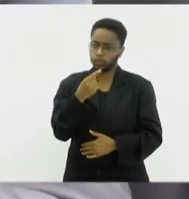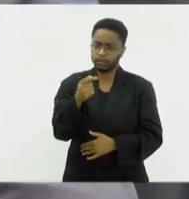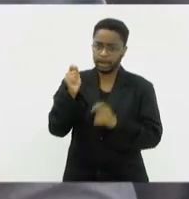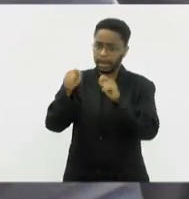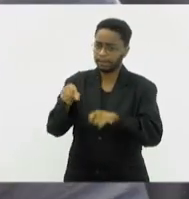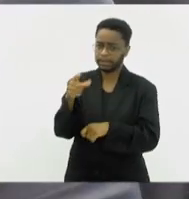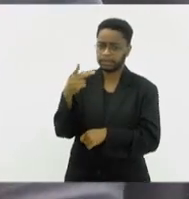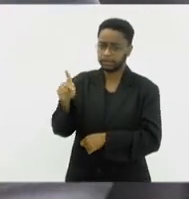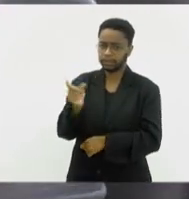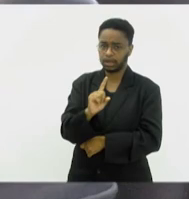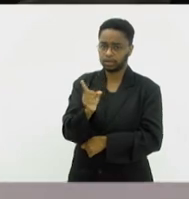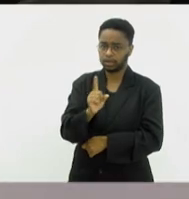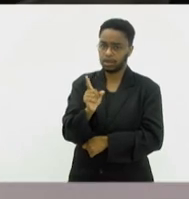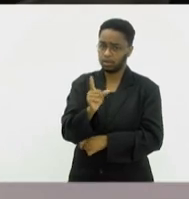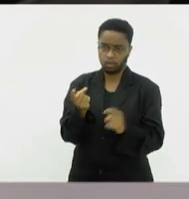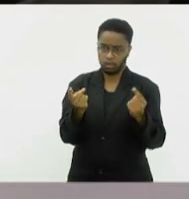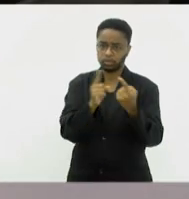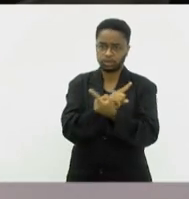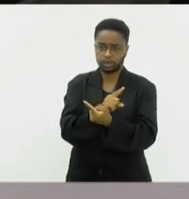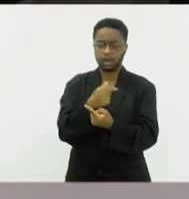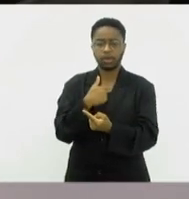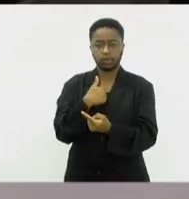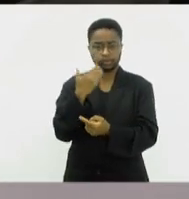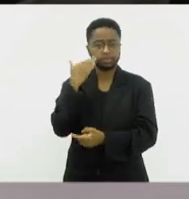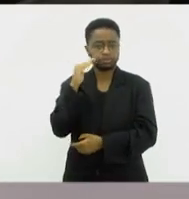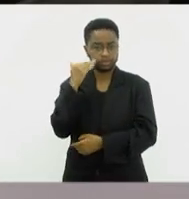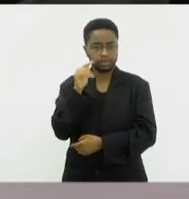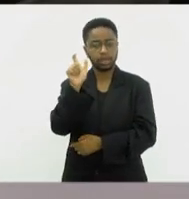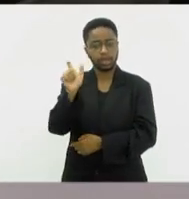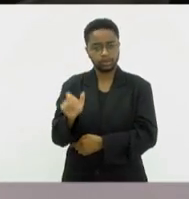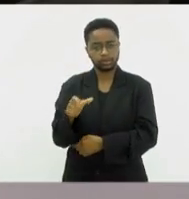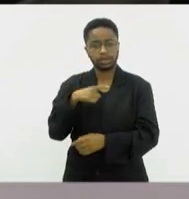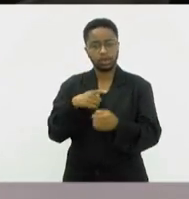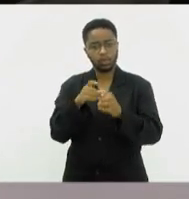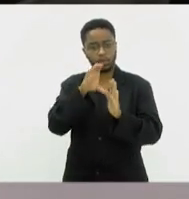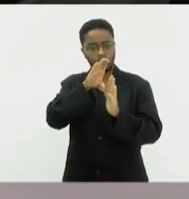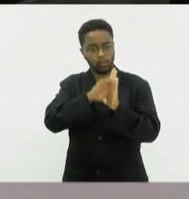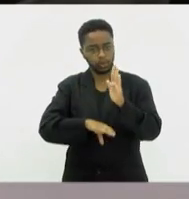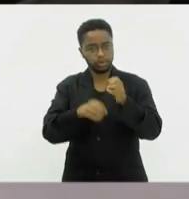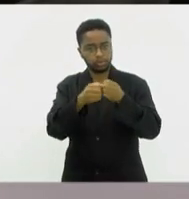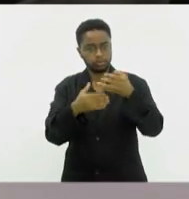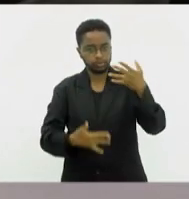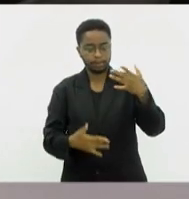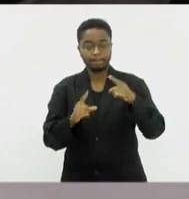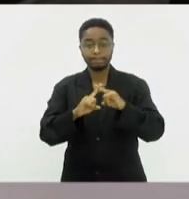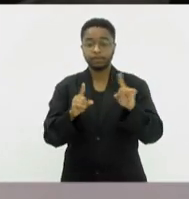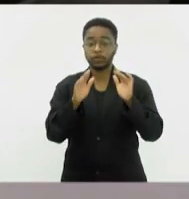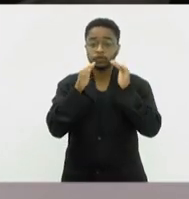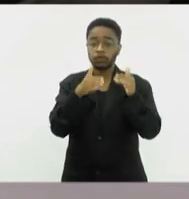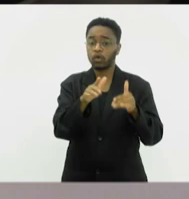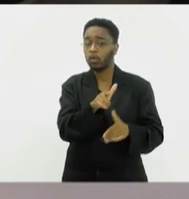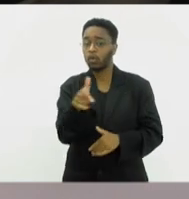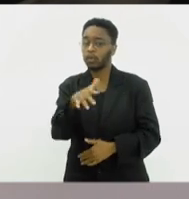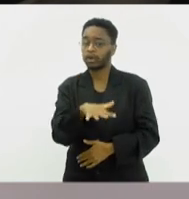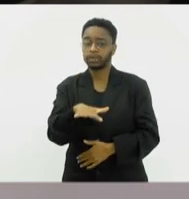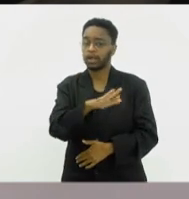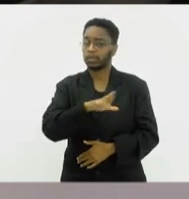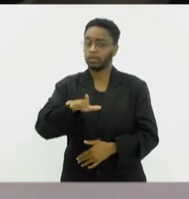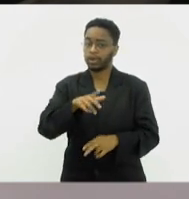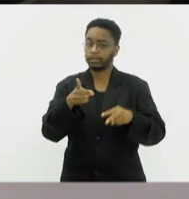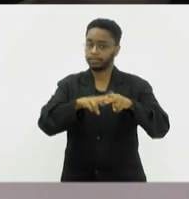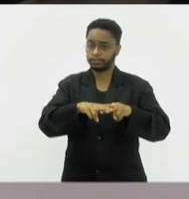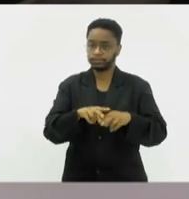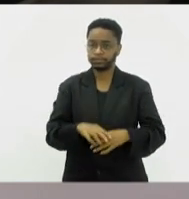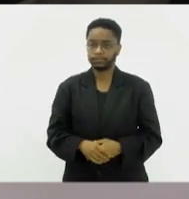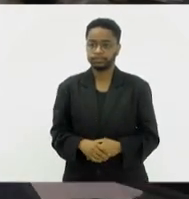capacidade técnica, pelo contrário, reconheço que o extenso currículo, mas todo voltado para outro campo, que não é o encarceramento. Então, mas